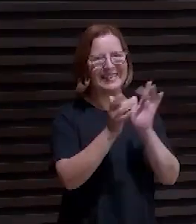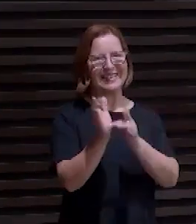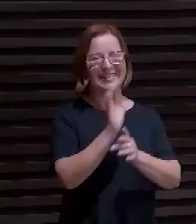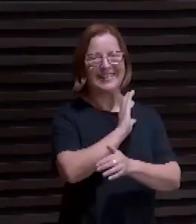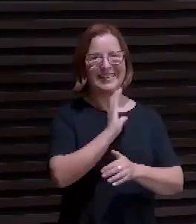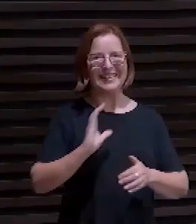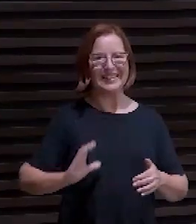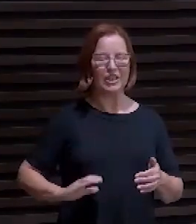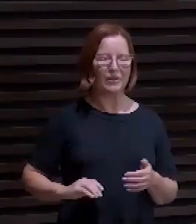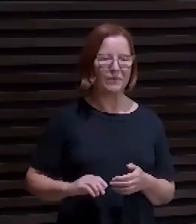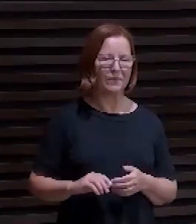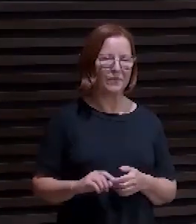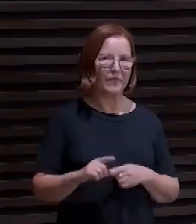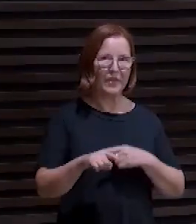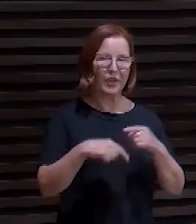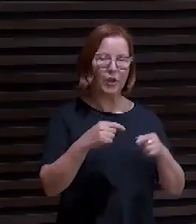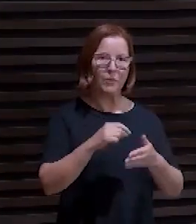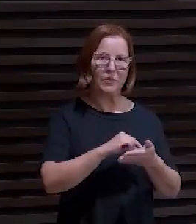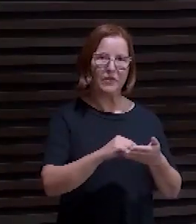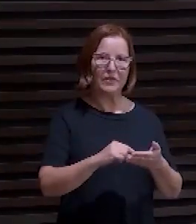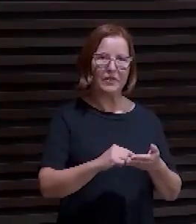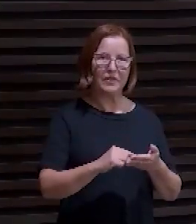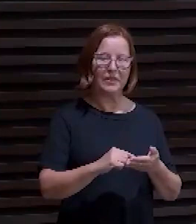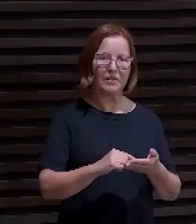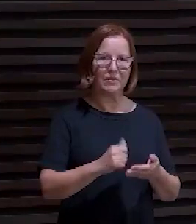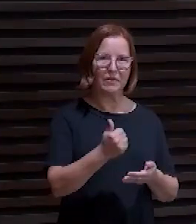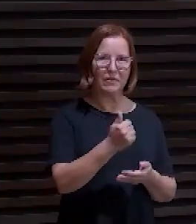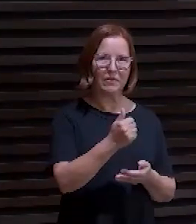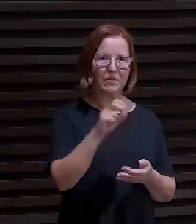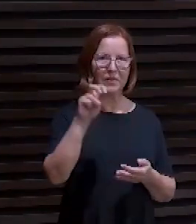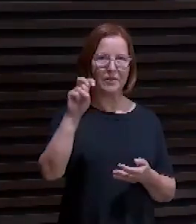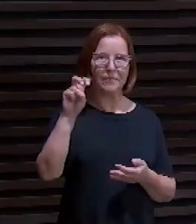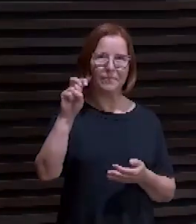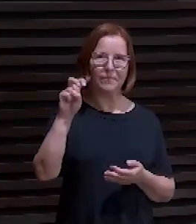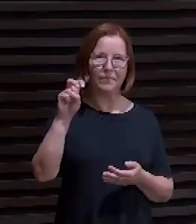Depois ele vai dizer aqui no versículo 15,